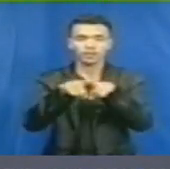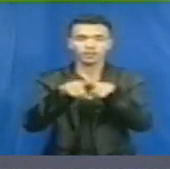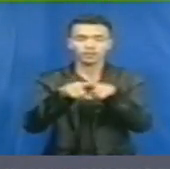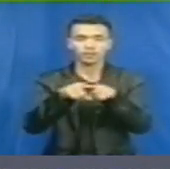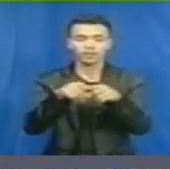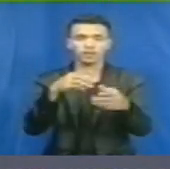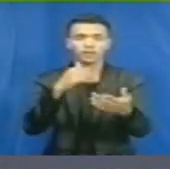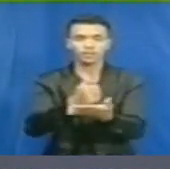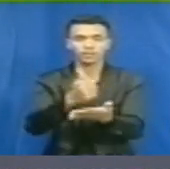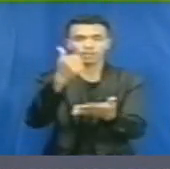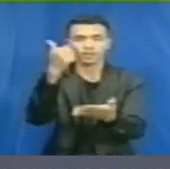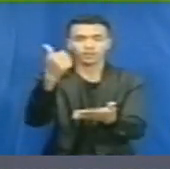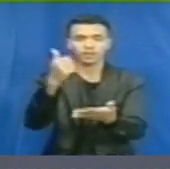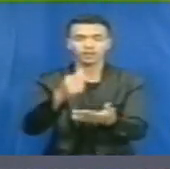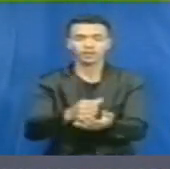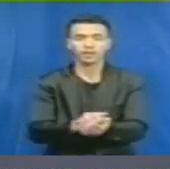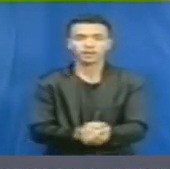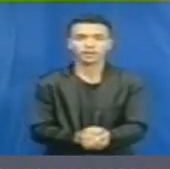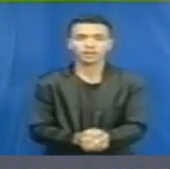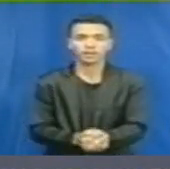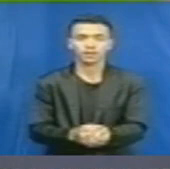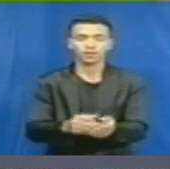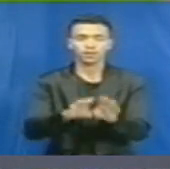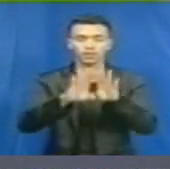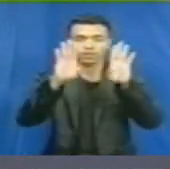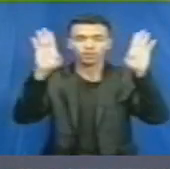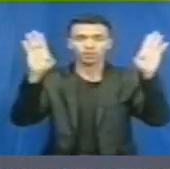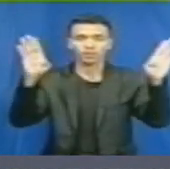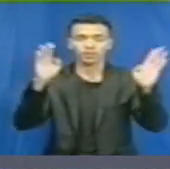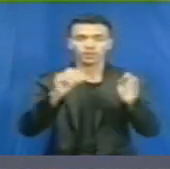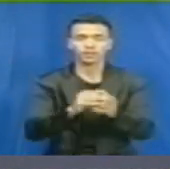pioneiro, pioneira, Xiramak, Rodiloque,